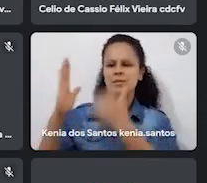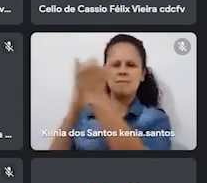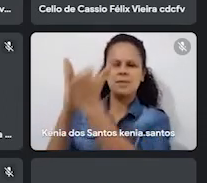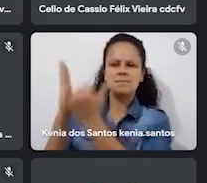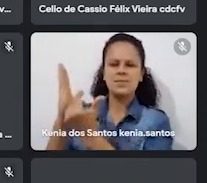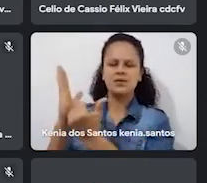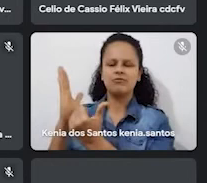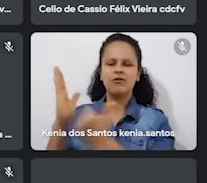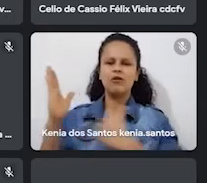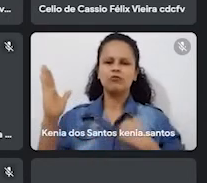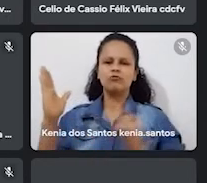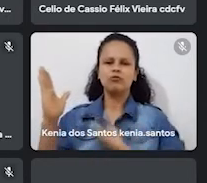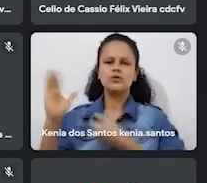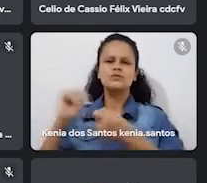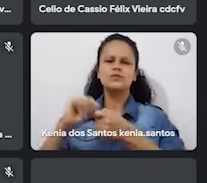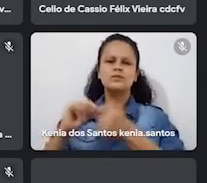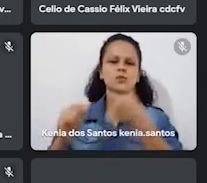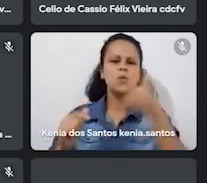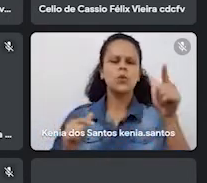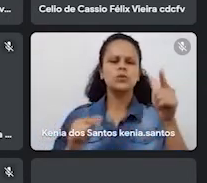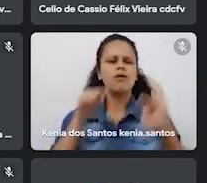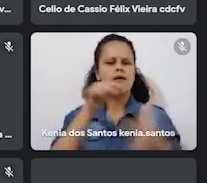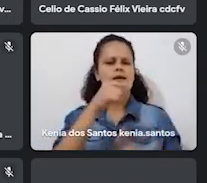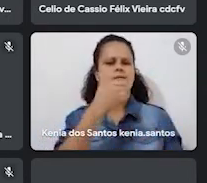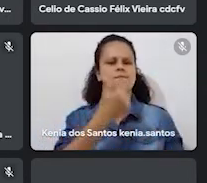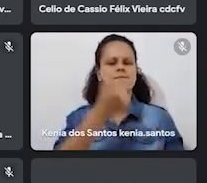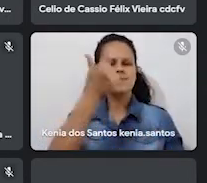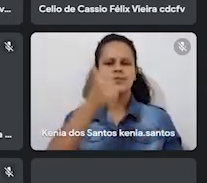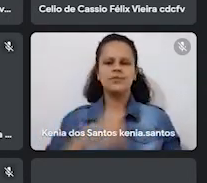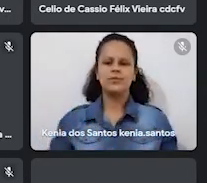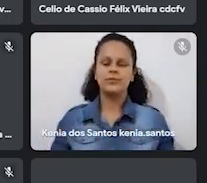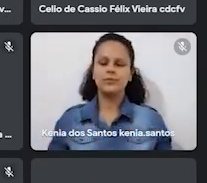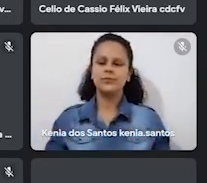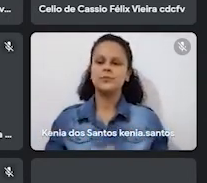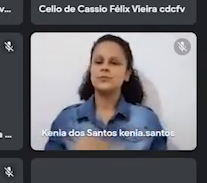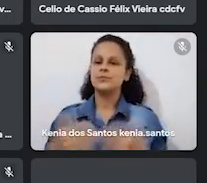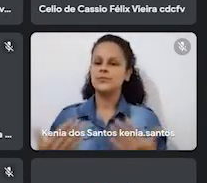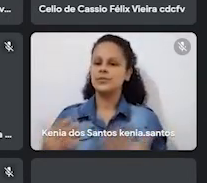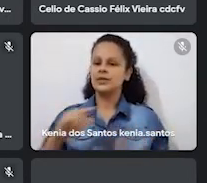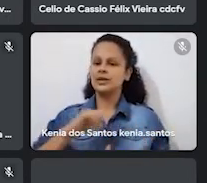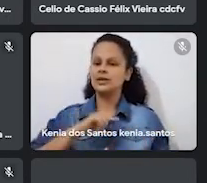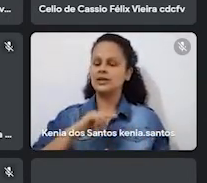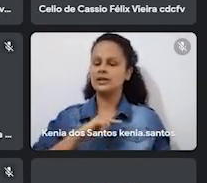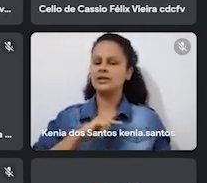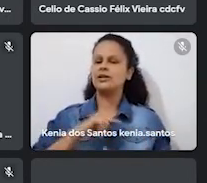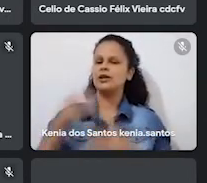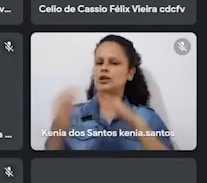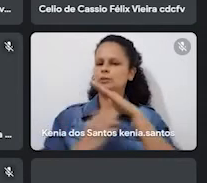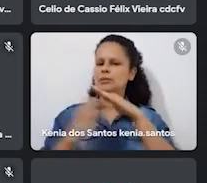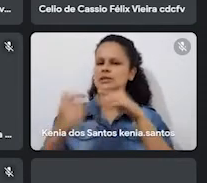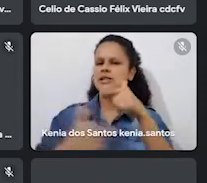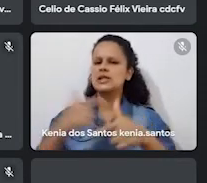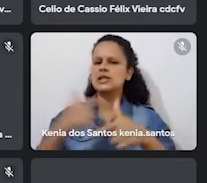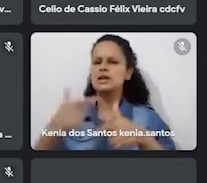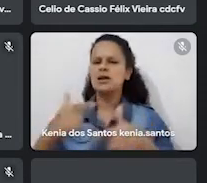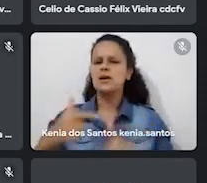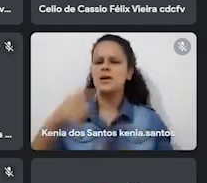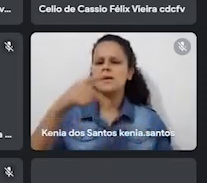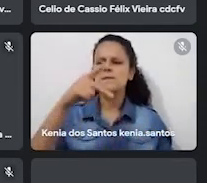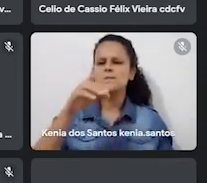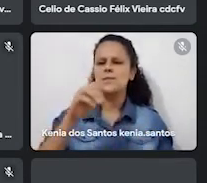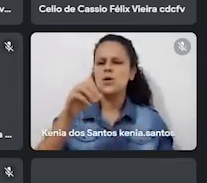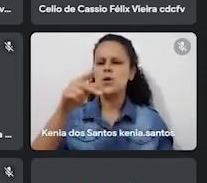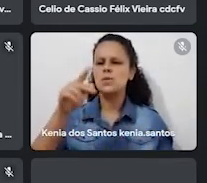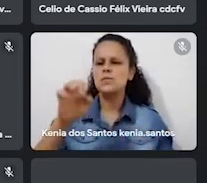Hoje, a maior parte das empresas trabalham com POP. O que é POP? É um